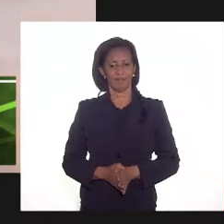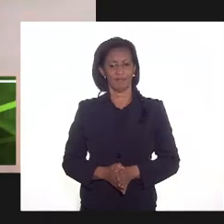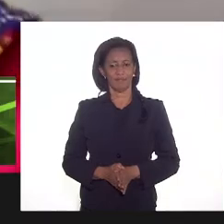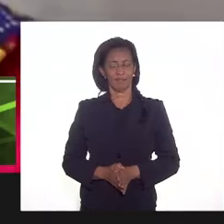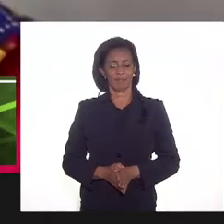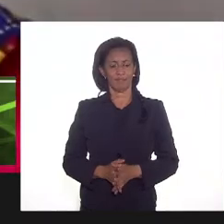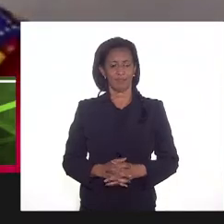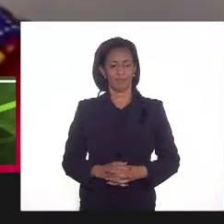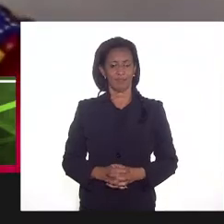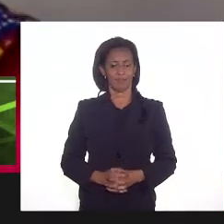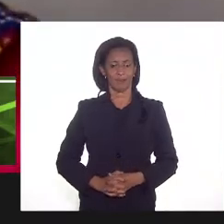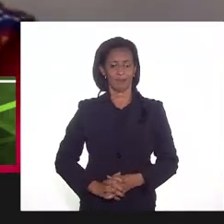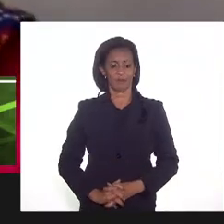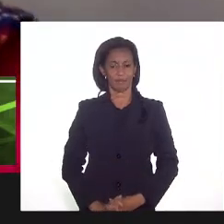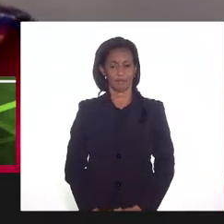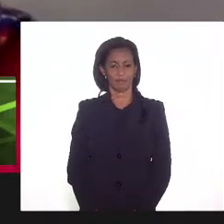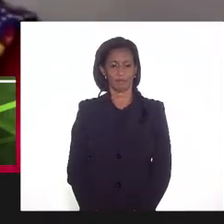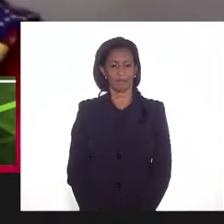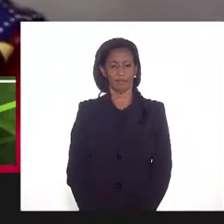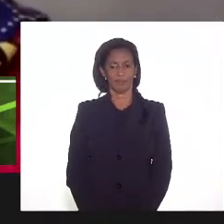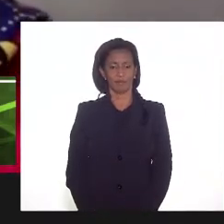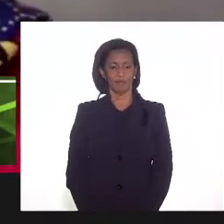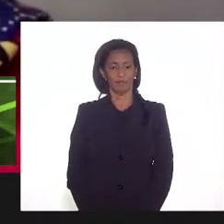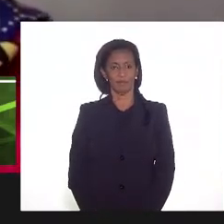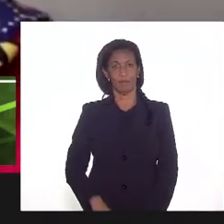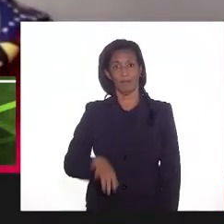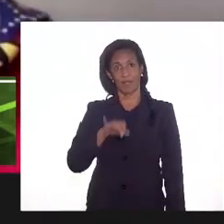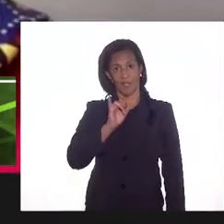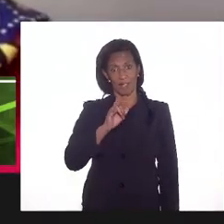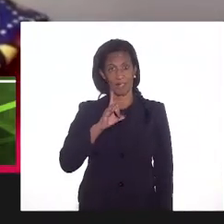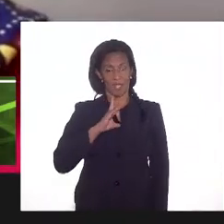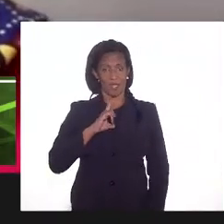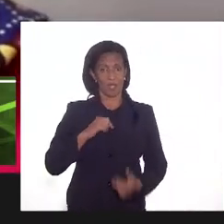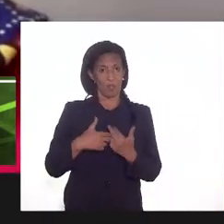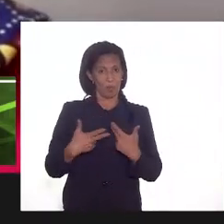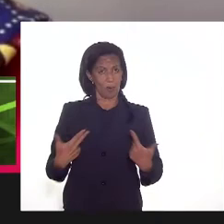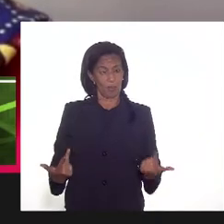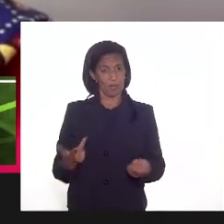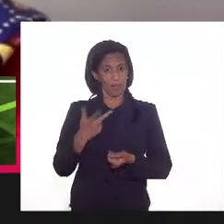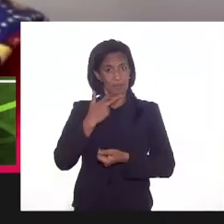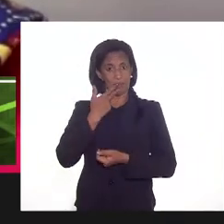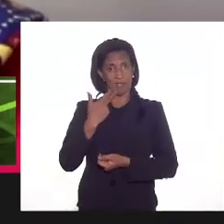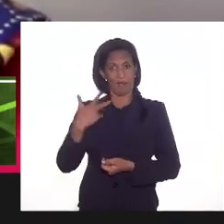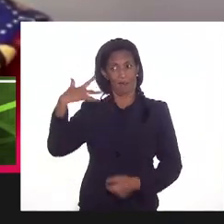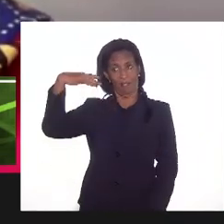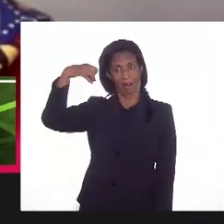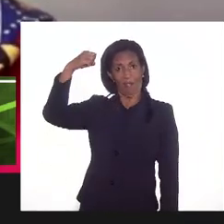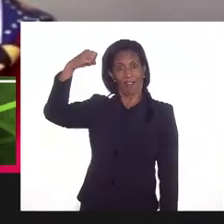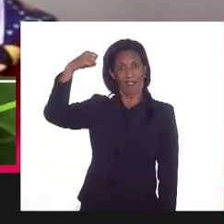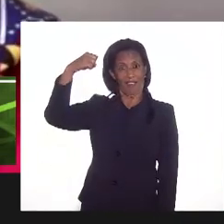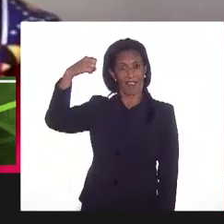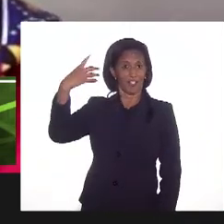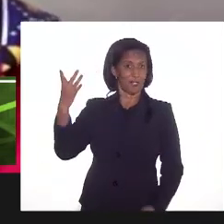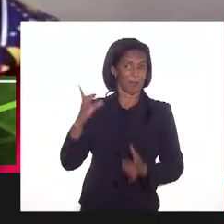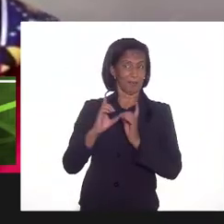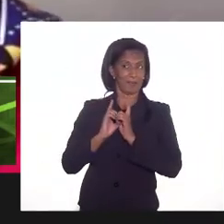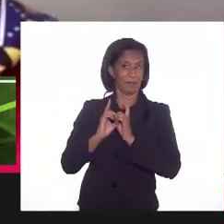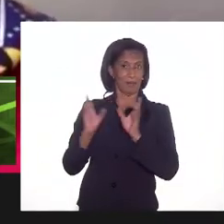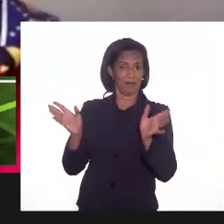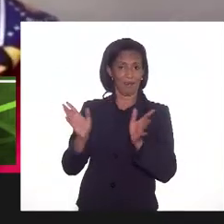Pois é, né? Tem uma coisa que dá para dizer, que o serviço da Light é bem democrático, né?